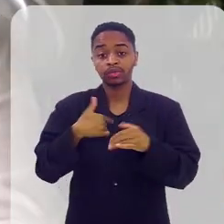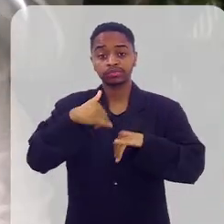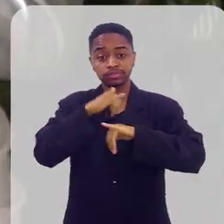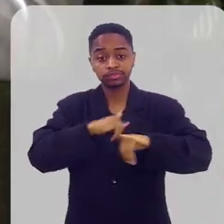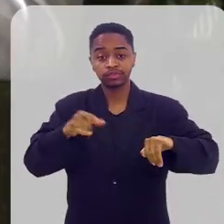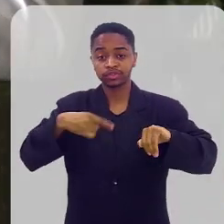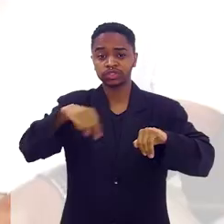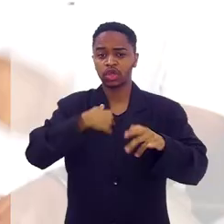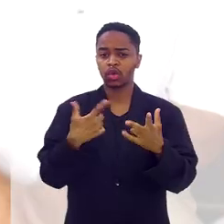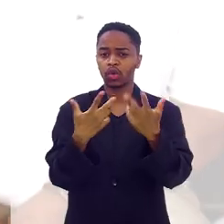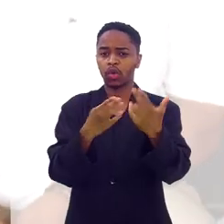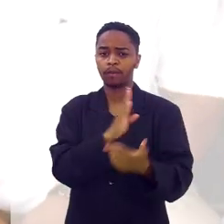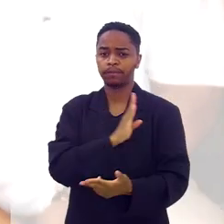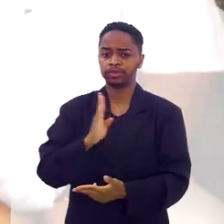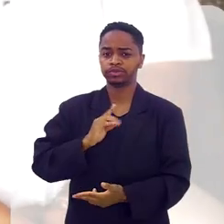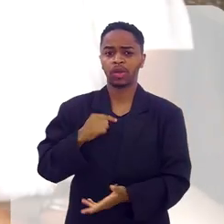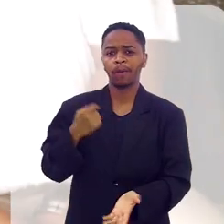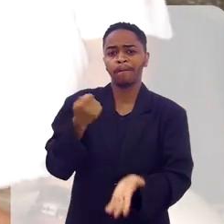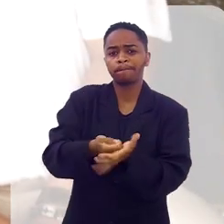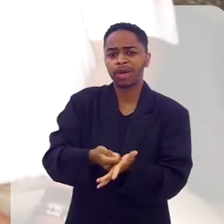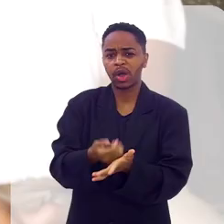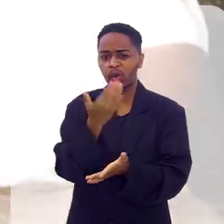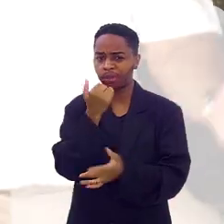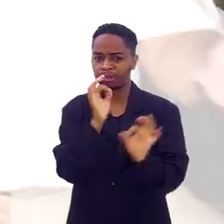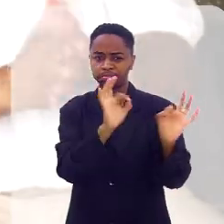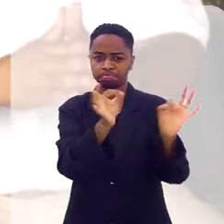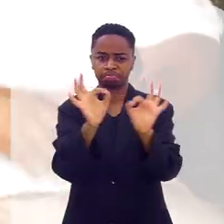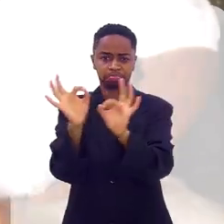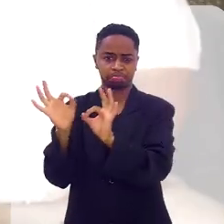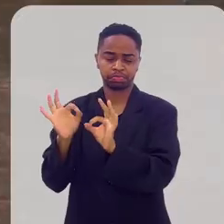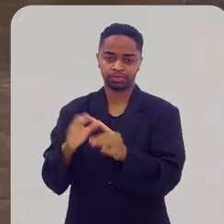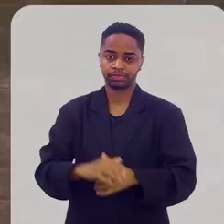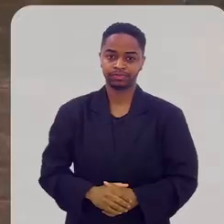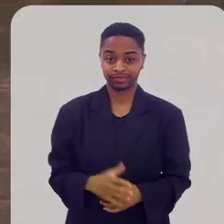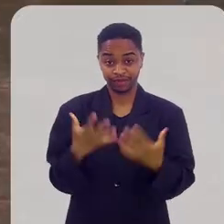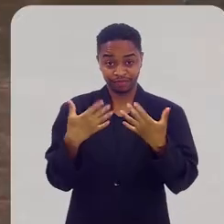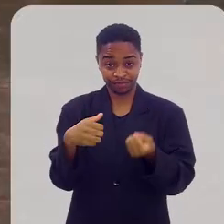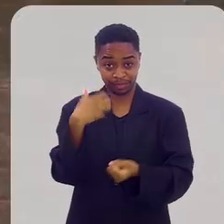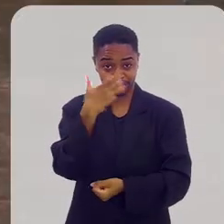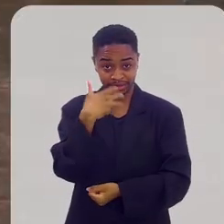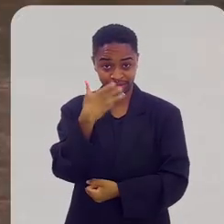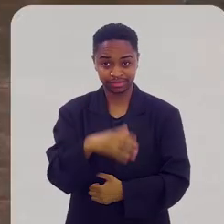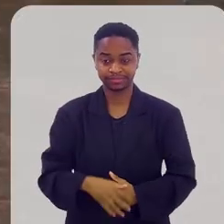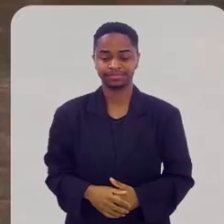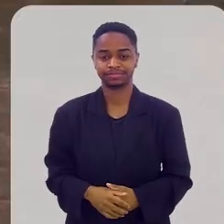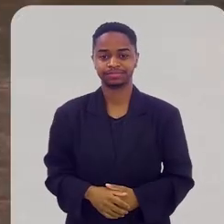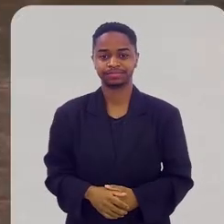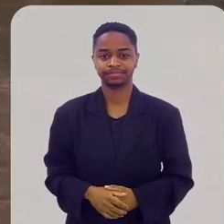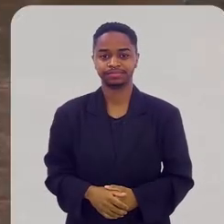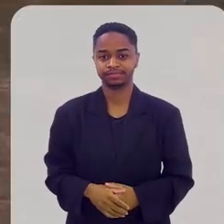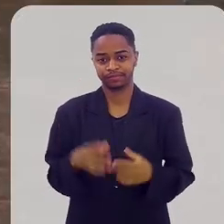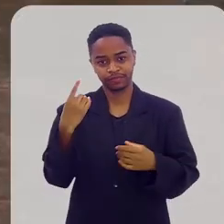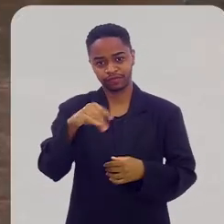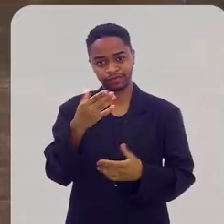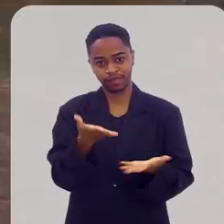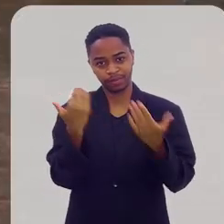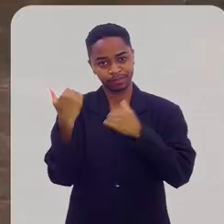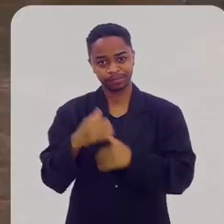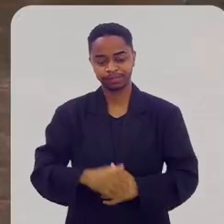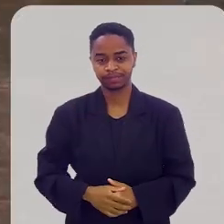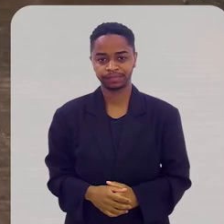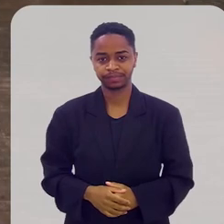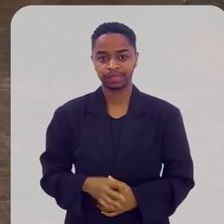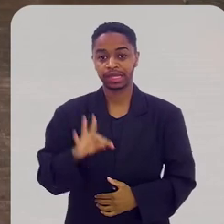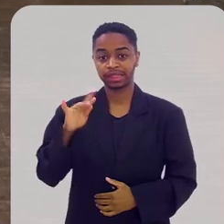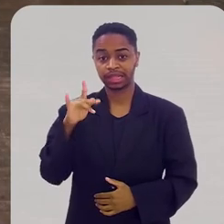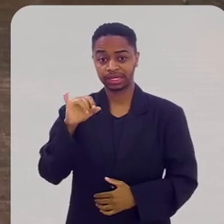Eu estou que nem o bispo Anderson, não paga almoço para ninguém. Vamos cantar, Iago? Manda a brasa? Taizinha